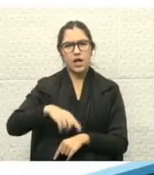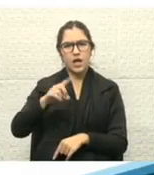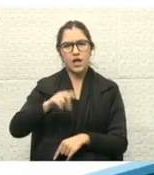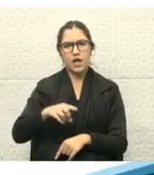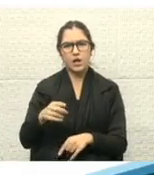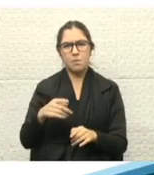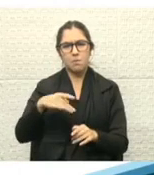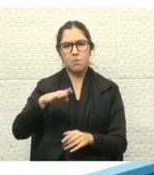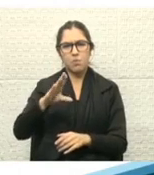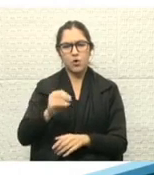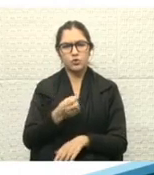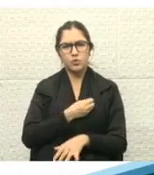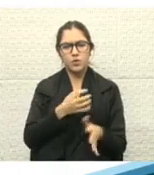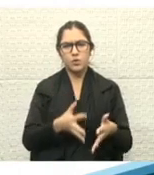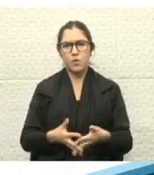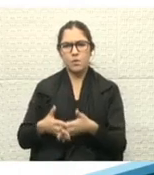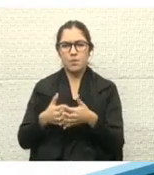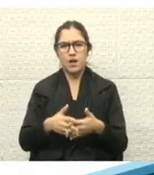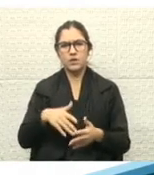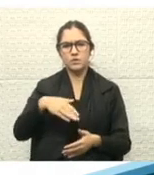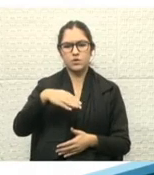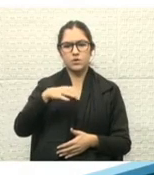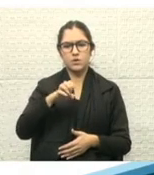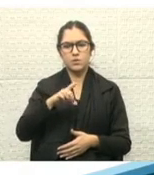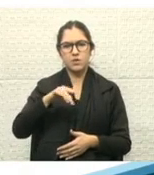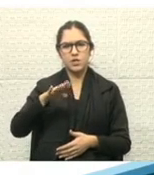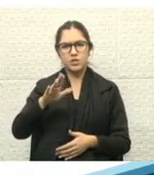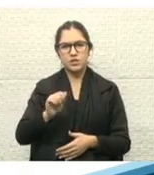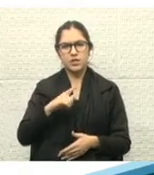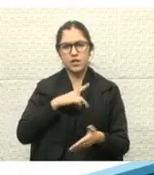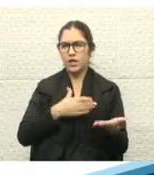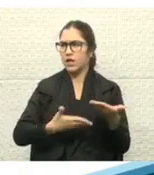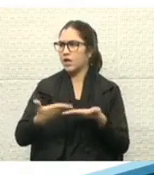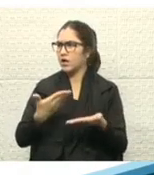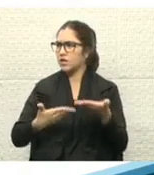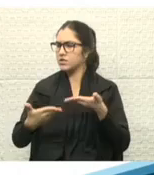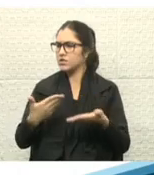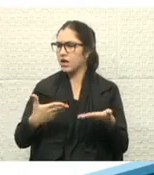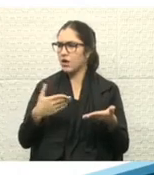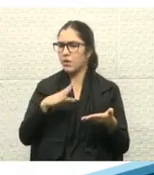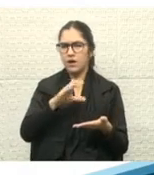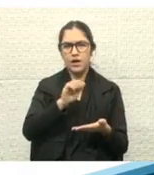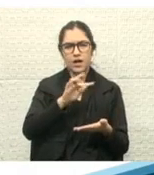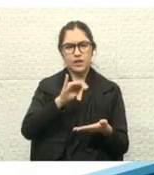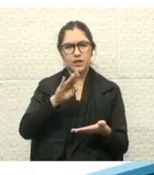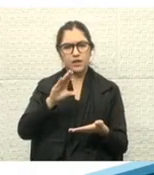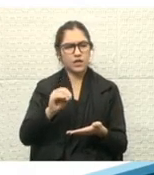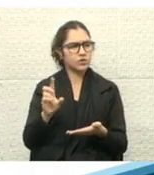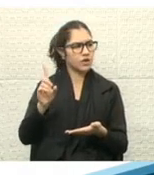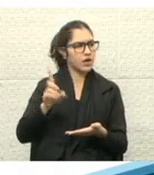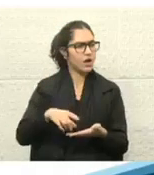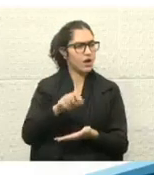número complexo. A medida em relação aos catetos seria